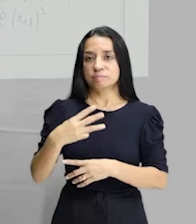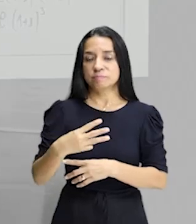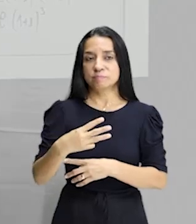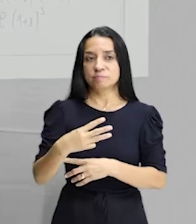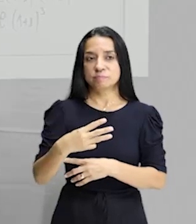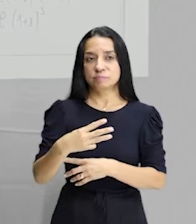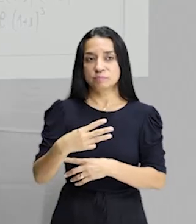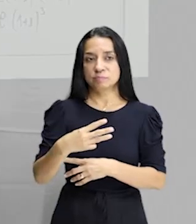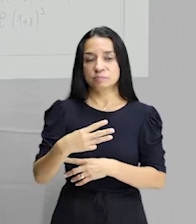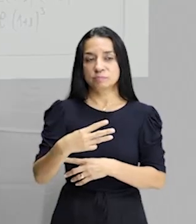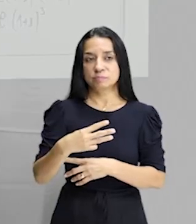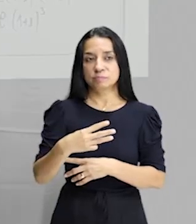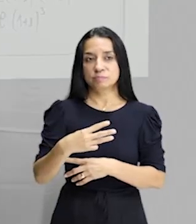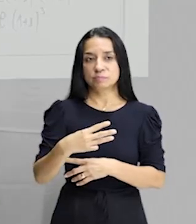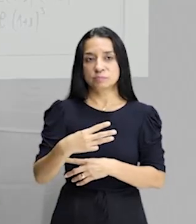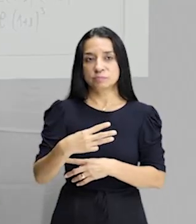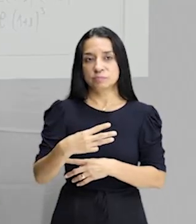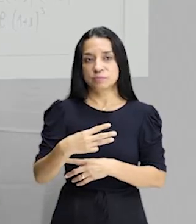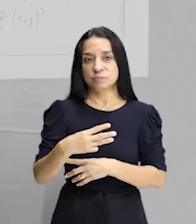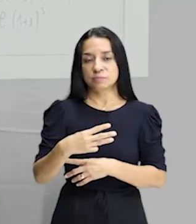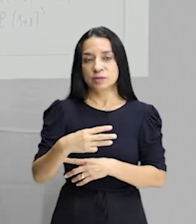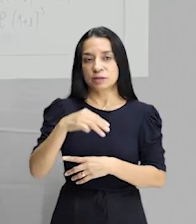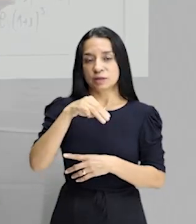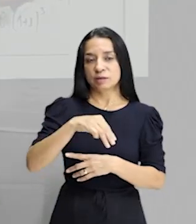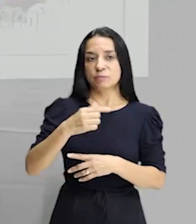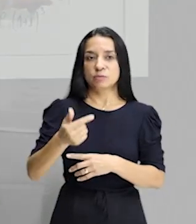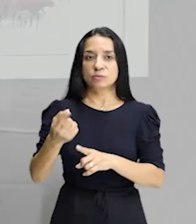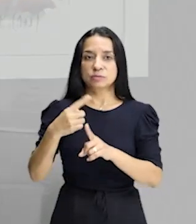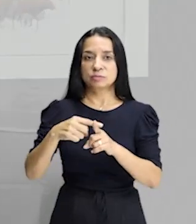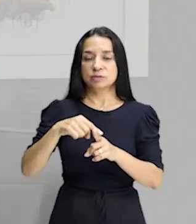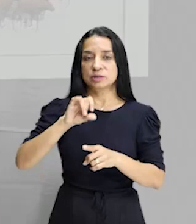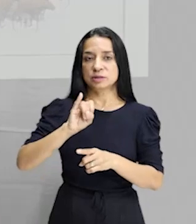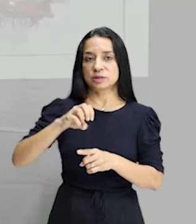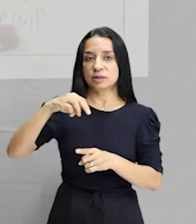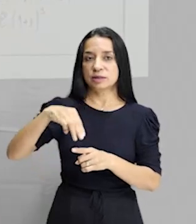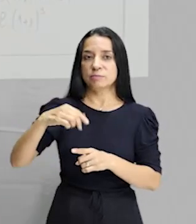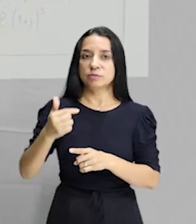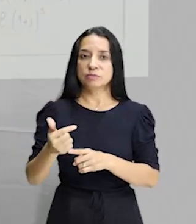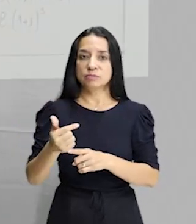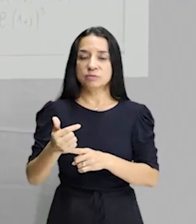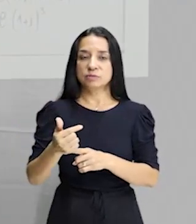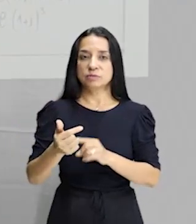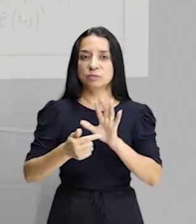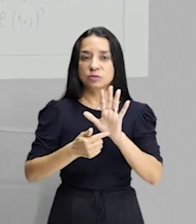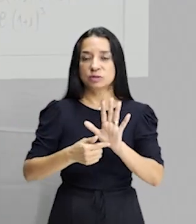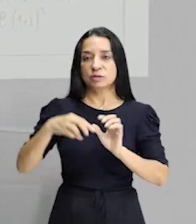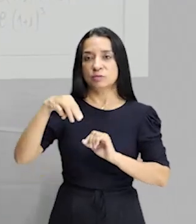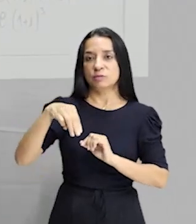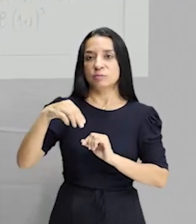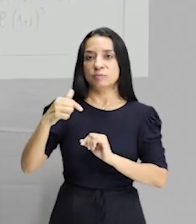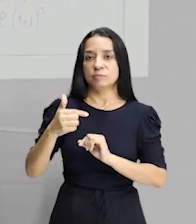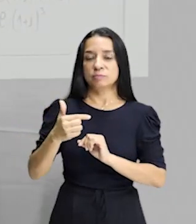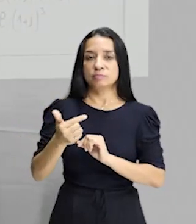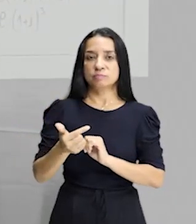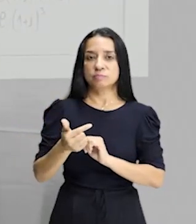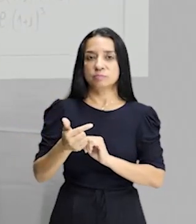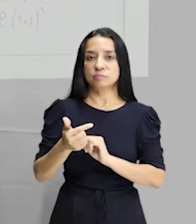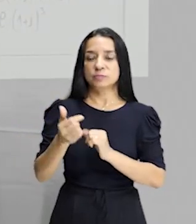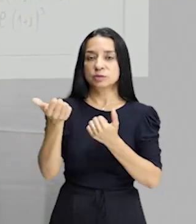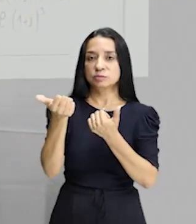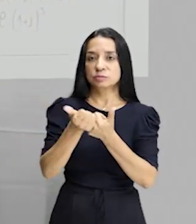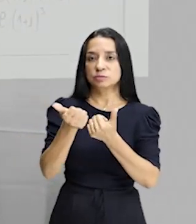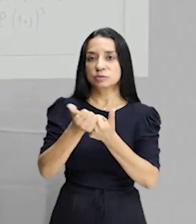vai ser o m2 mas e m2 botando m2 em evidência e depois